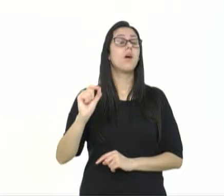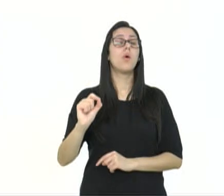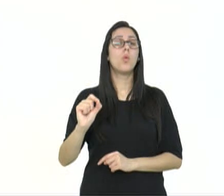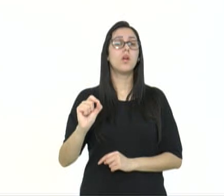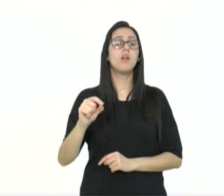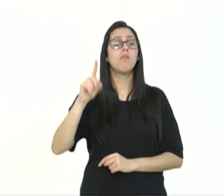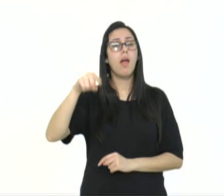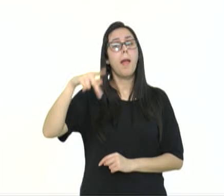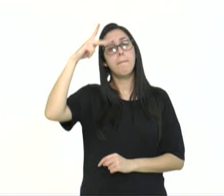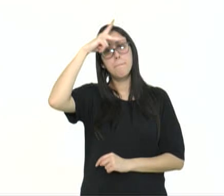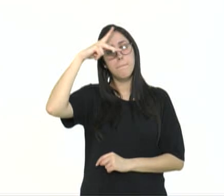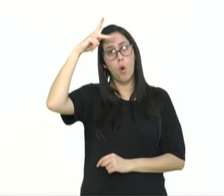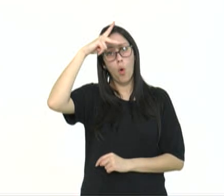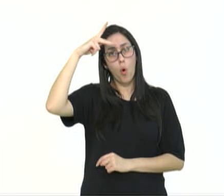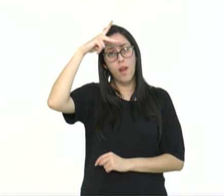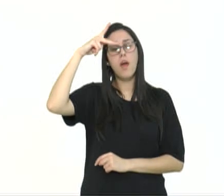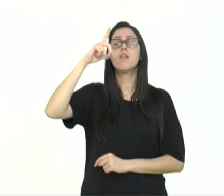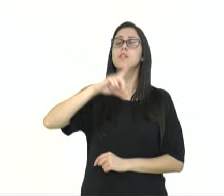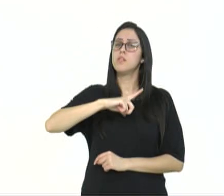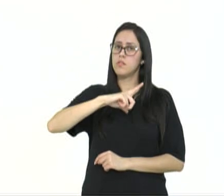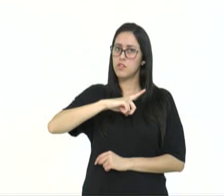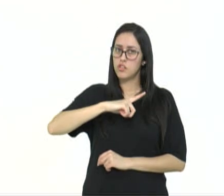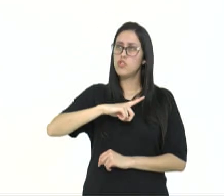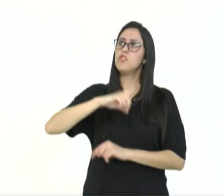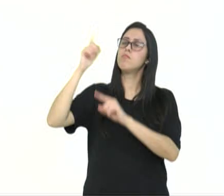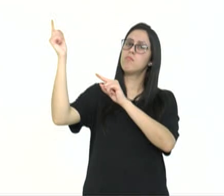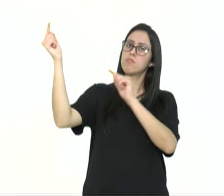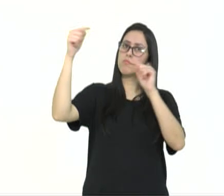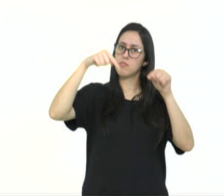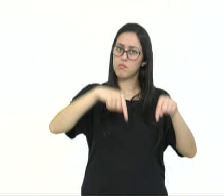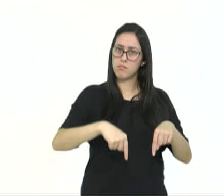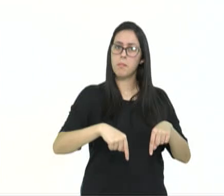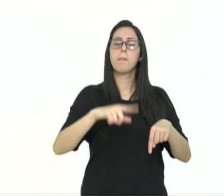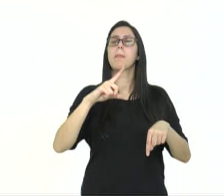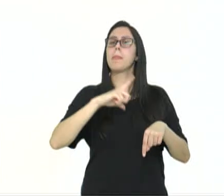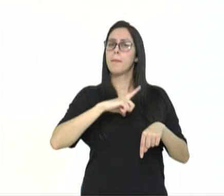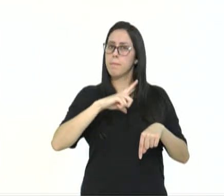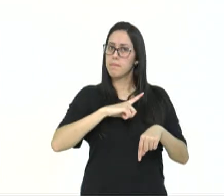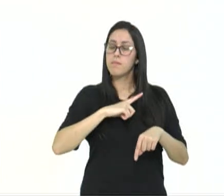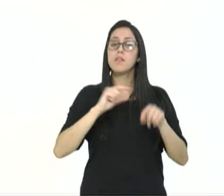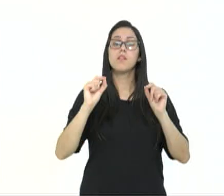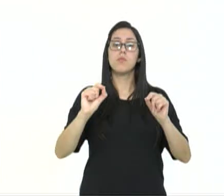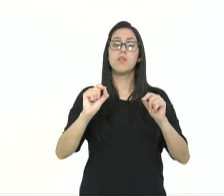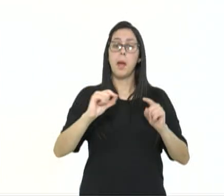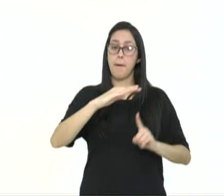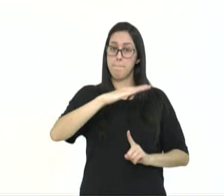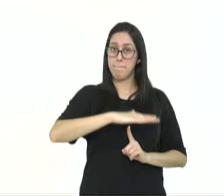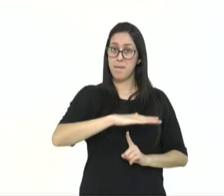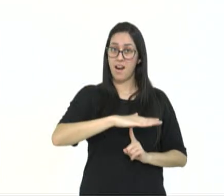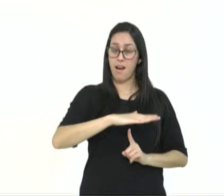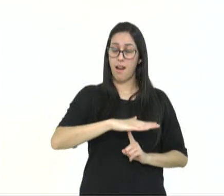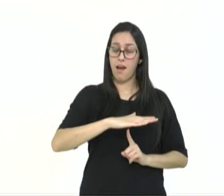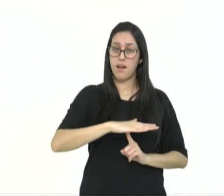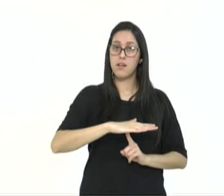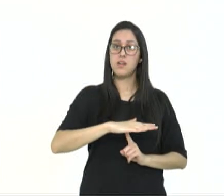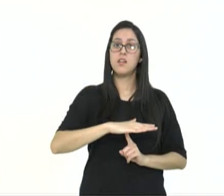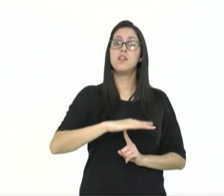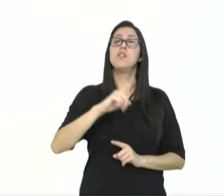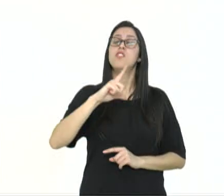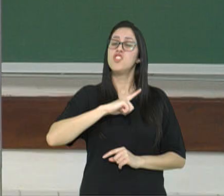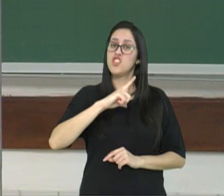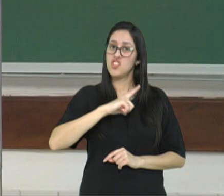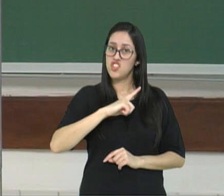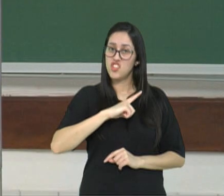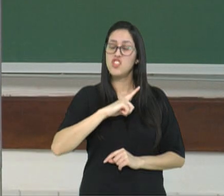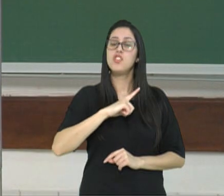dos poloneses. Os poloneses imigraram principalmente para cá, sendo que o Paraná recebeu quase metade de toda a